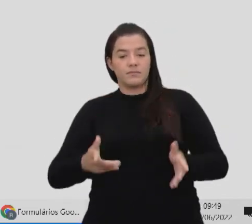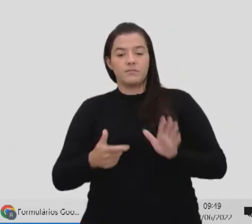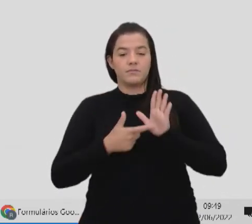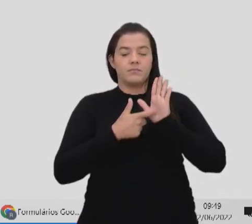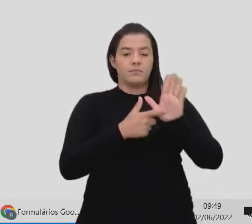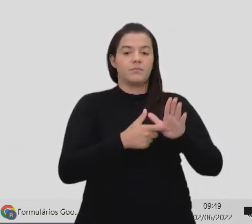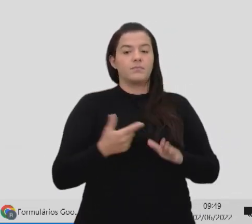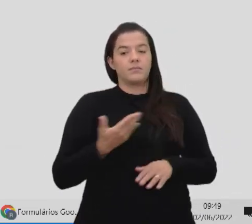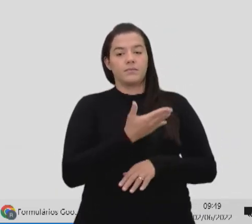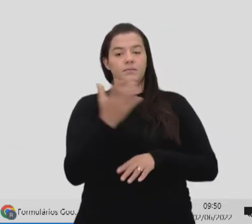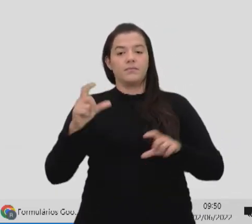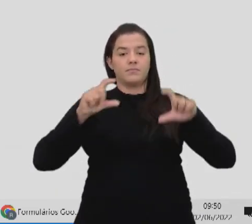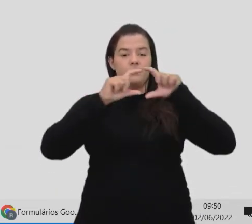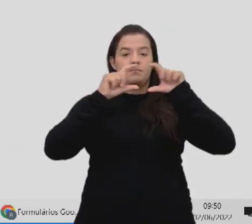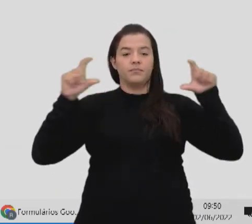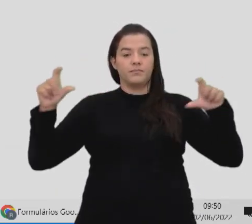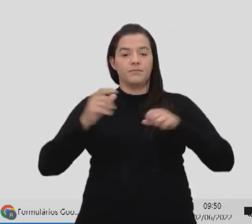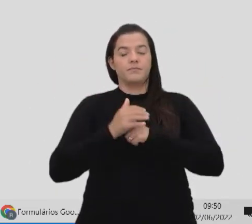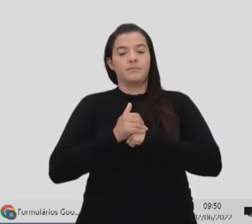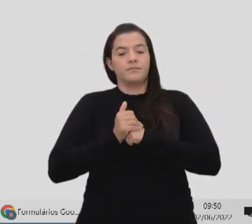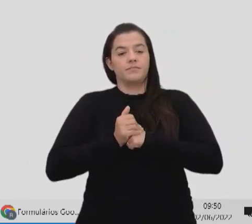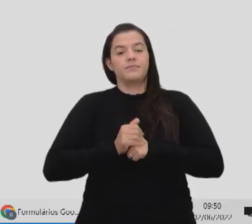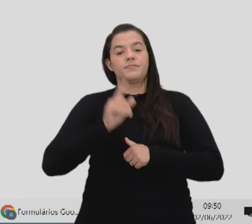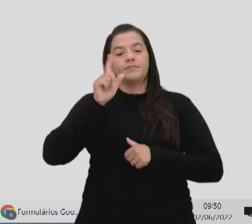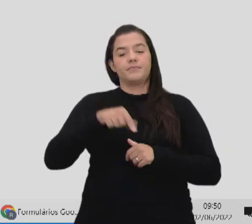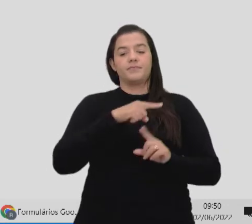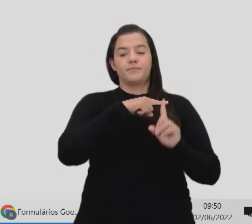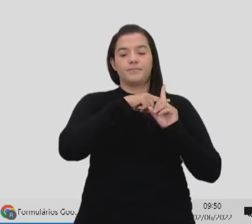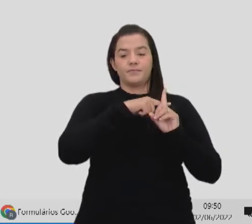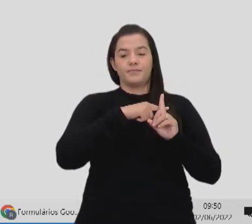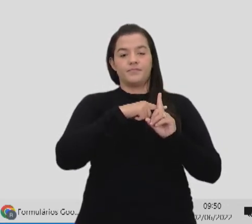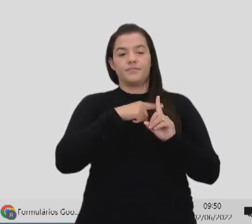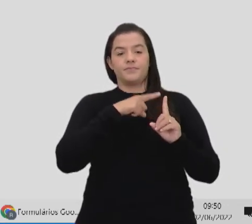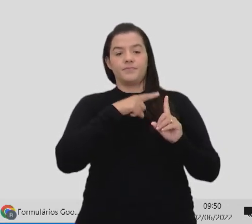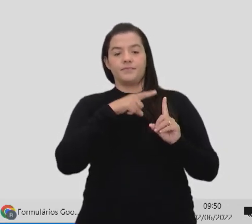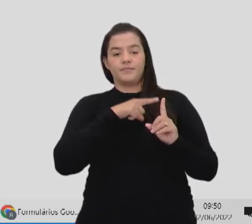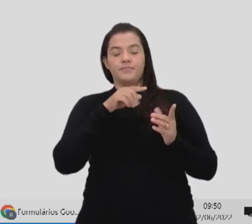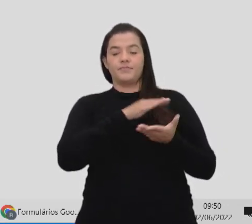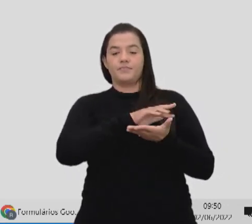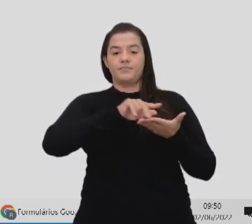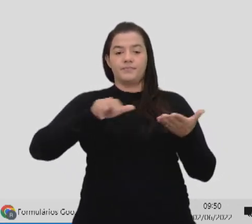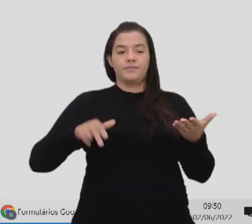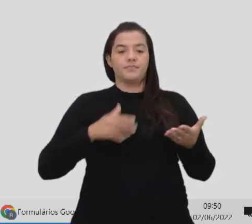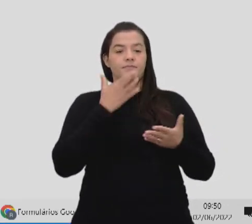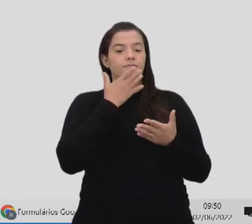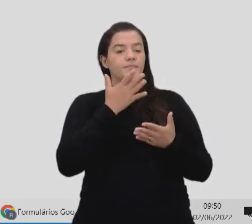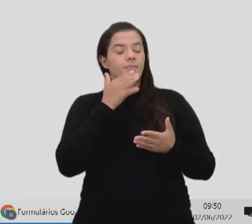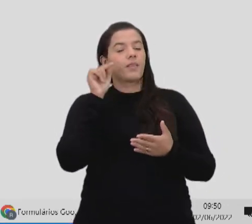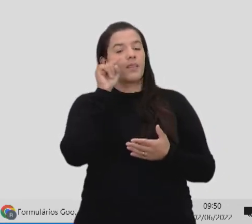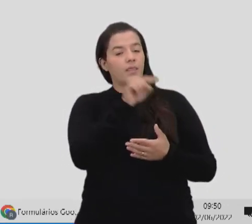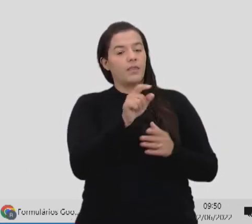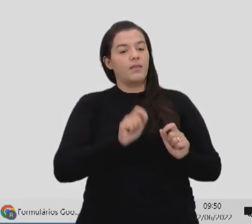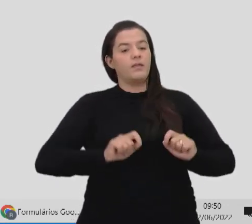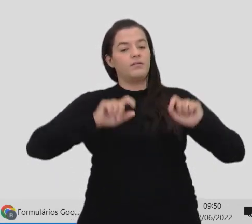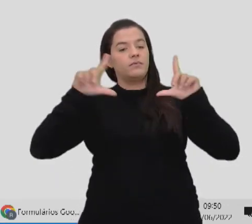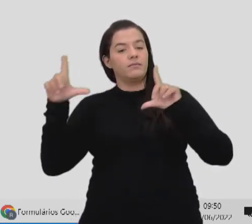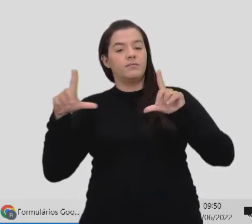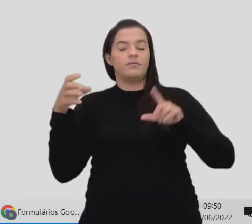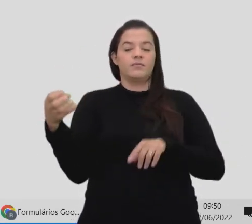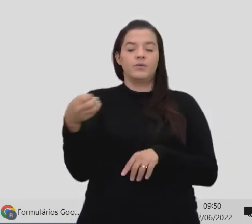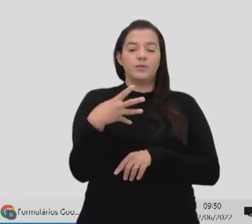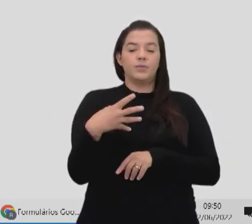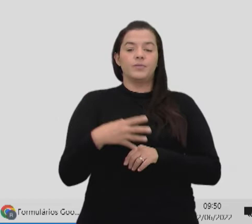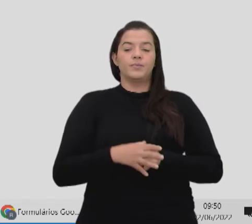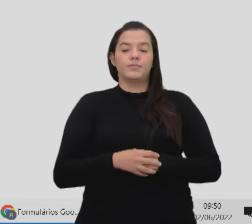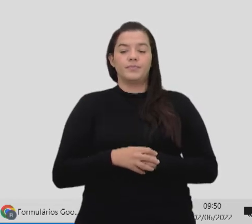eles. Mas nessa tela principal, aqui do lado esquerdo superior, a gente tem um sinal de mais colorido. É aqui que eu vou clicar pra abrir um novo